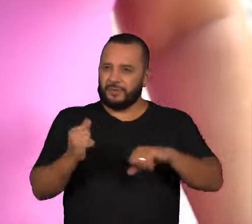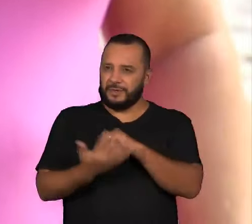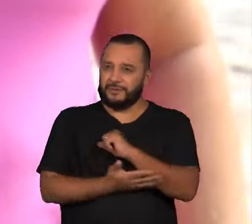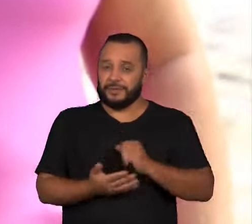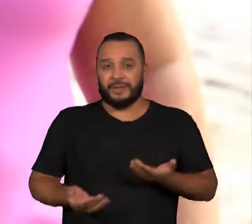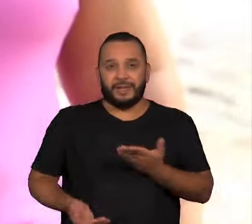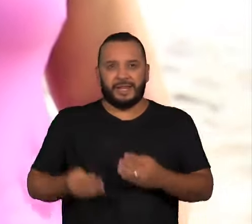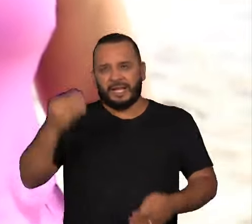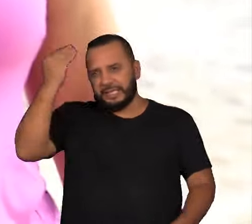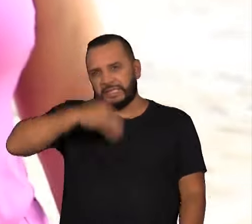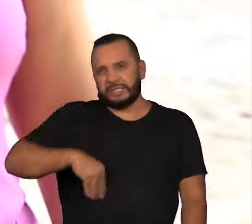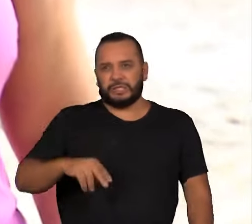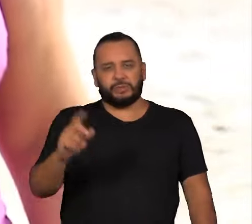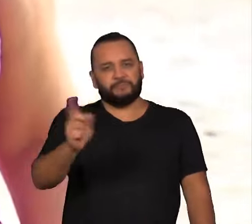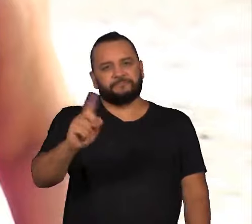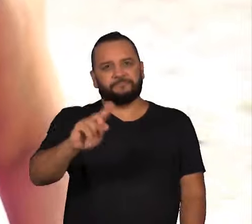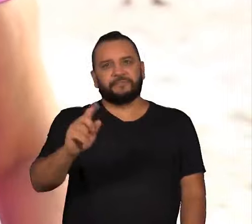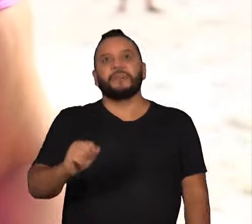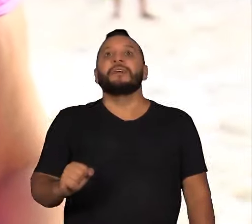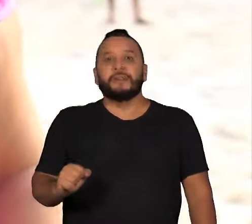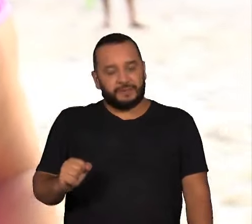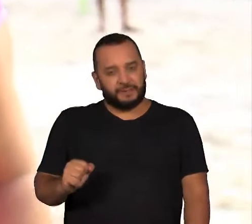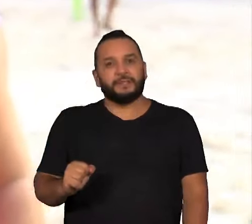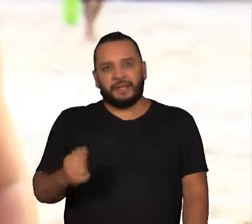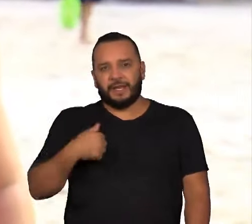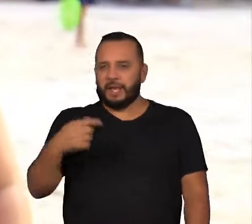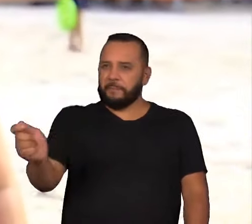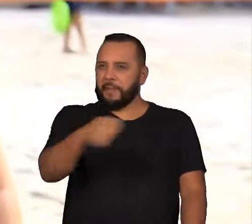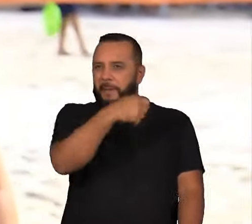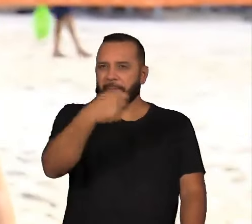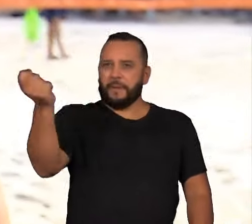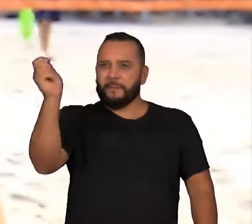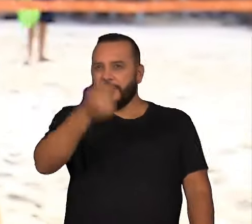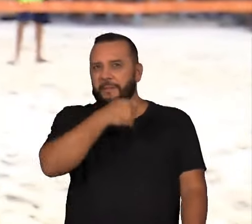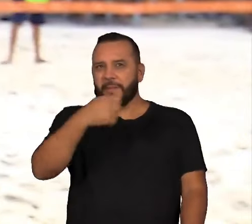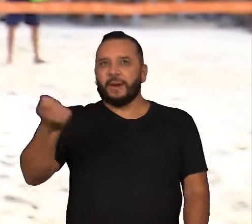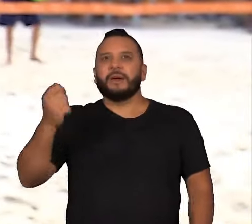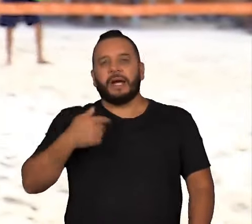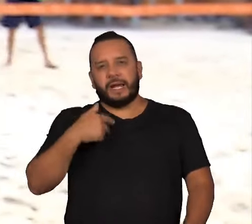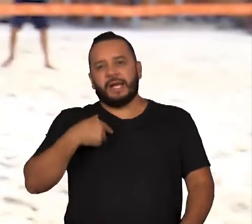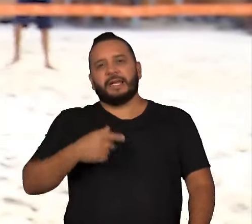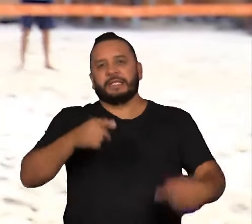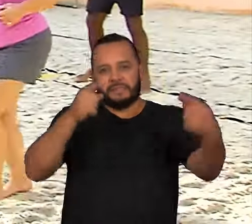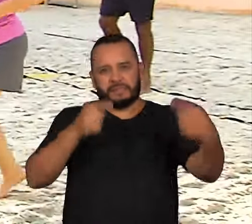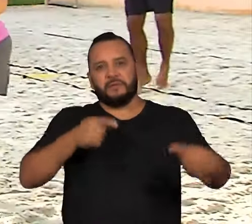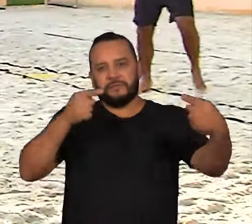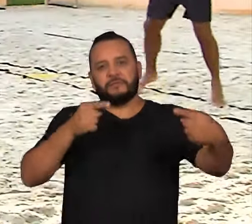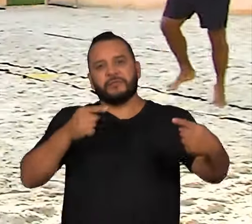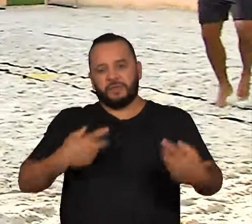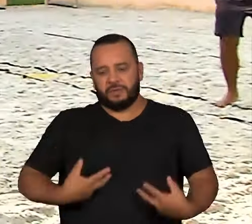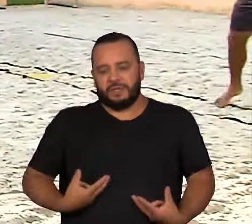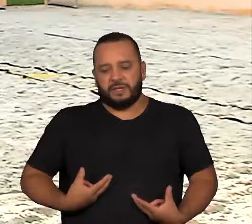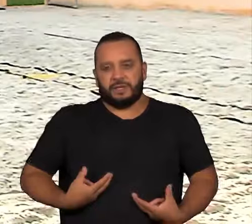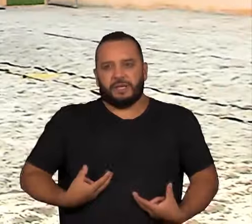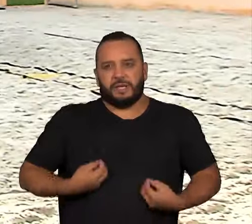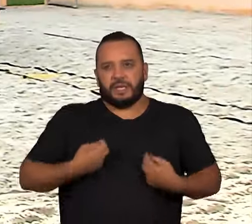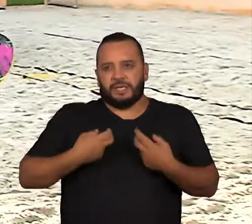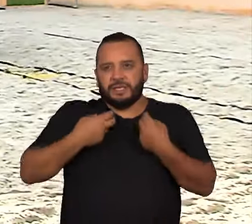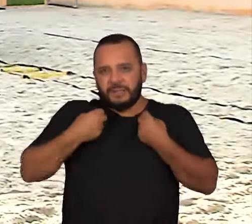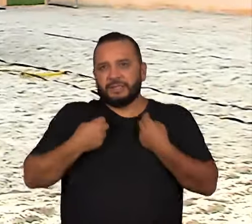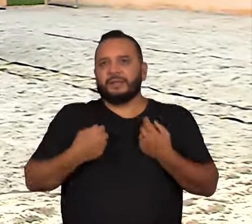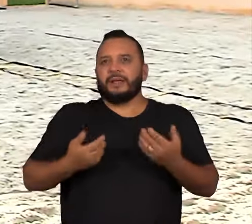a desanimou. E foi justamente o beach tênis que a fez encarar o tratamento com mais leveza e